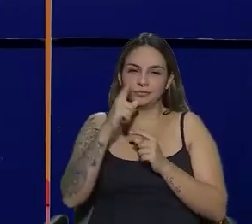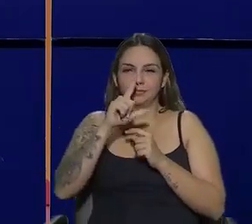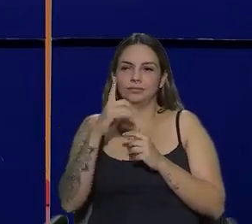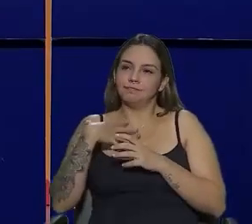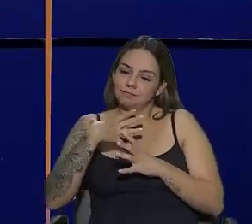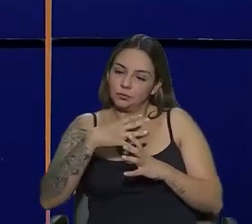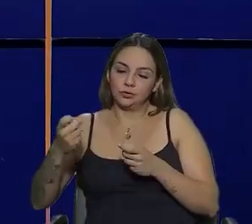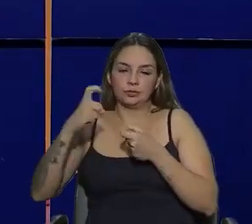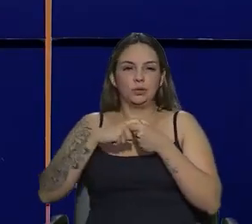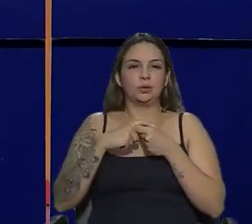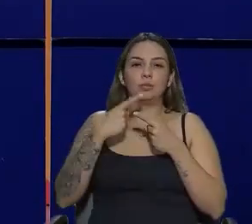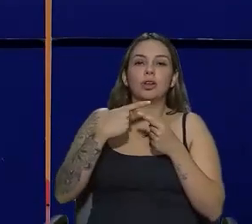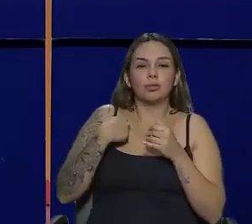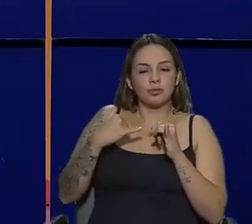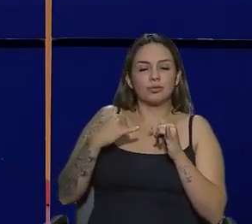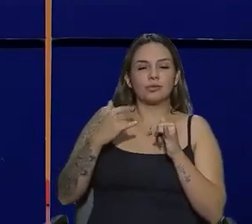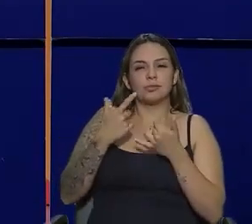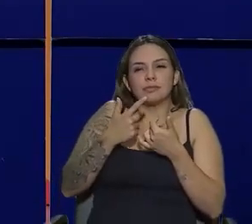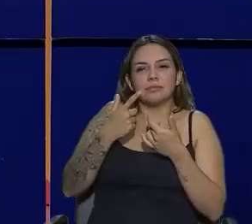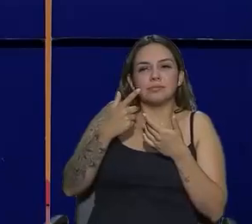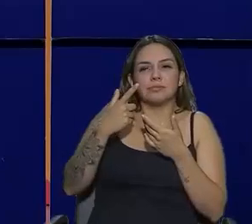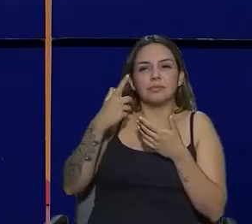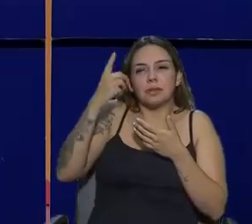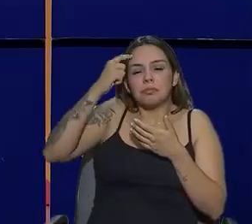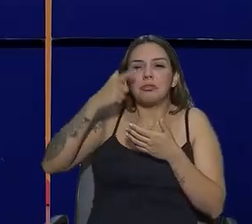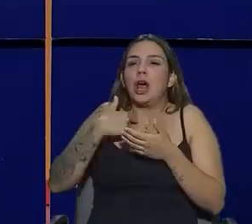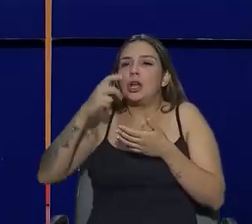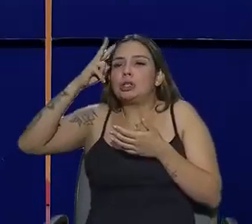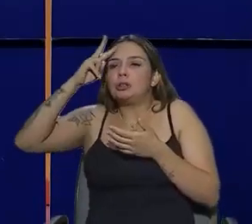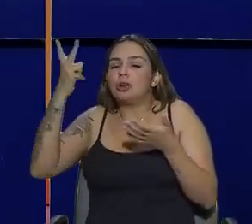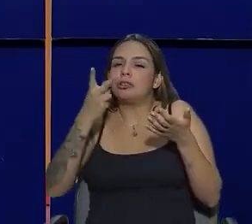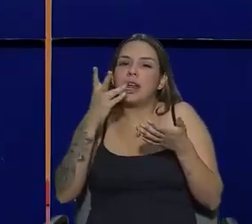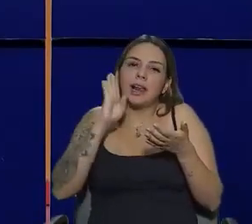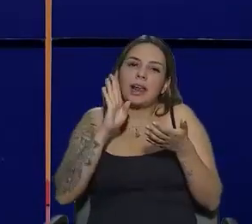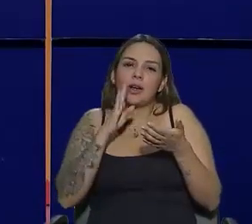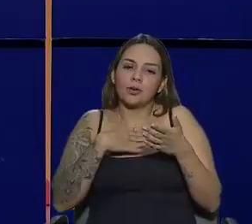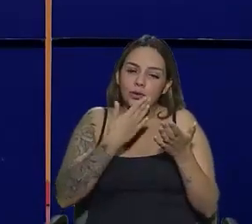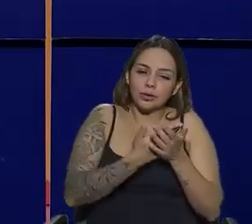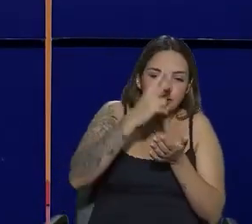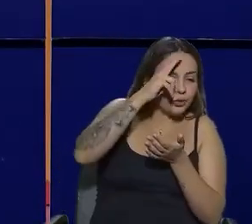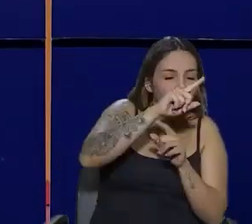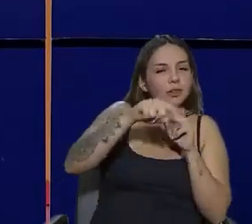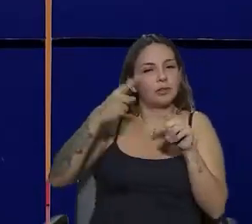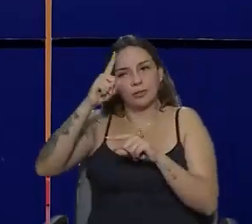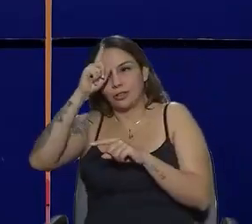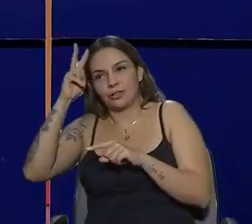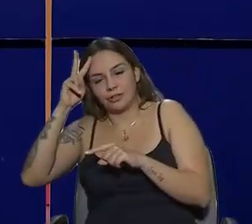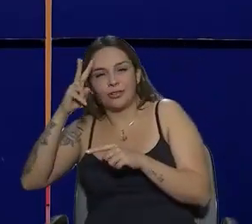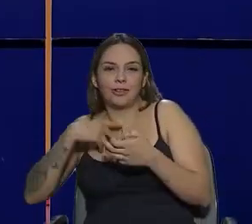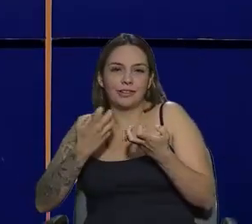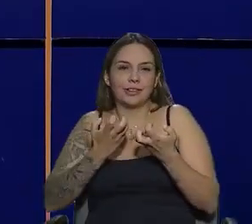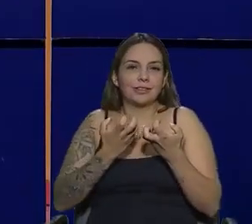literatura me recuperou isso, porque agora eu posso fazer duas coisas legais. Uma, estudar a história e depois inventar a história